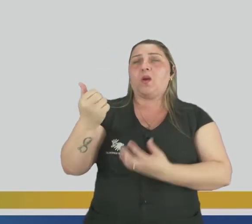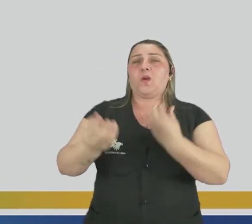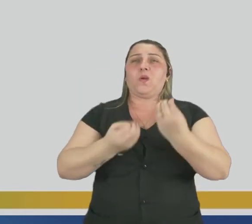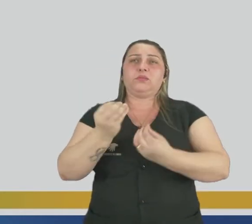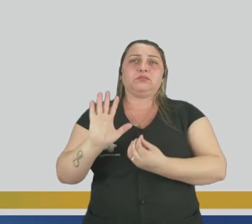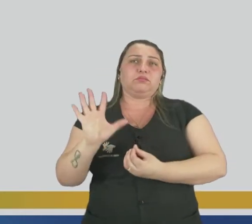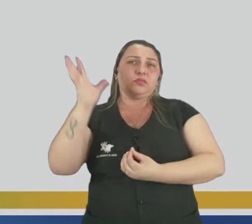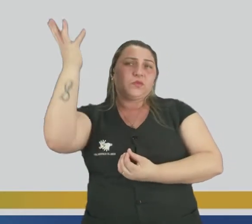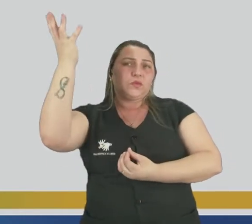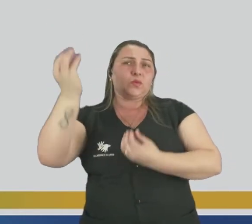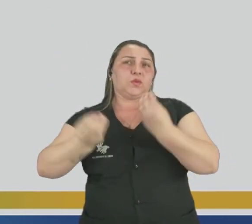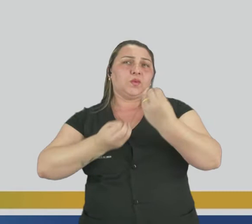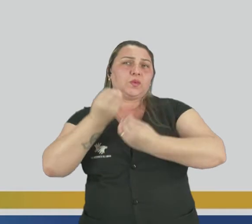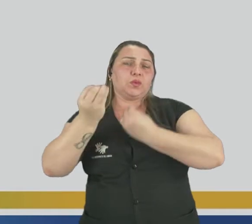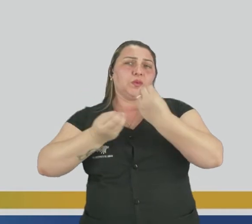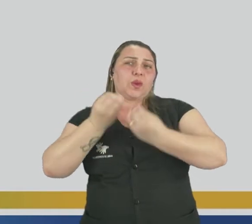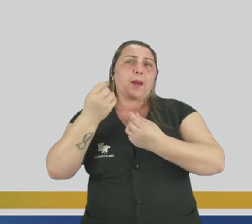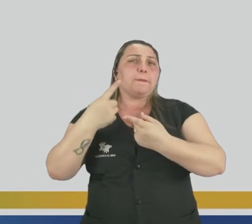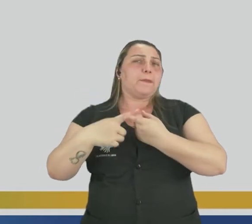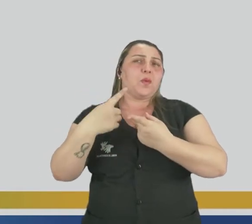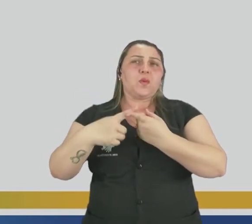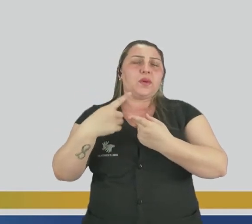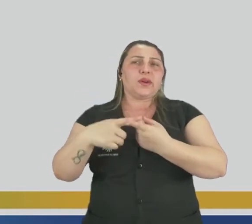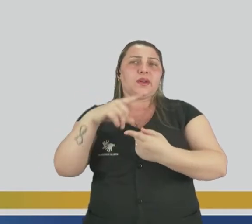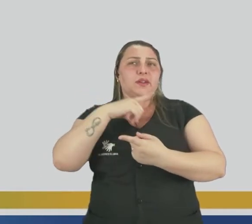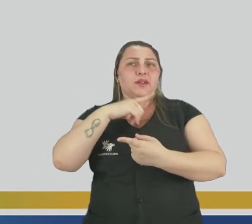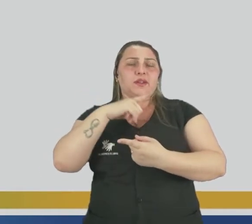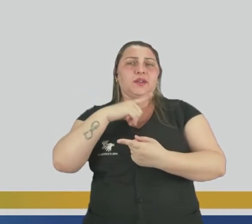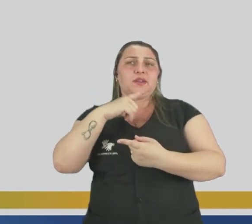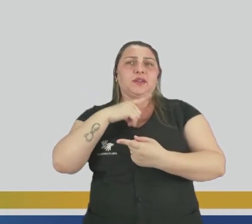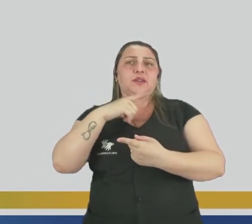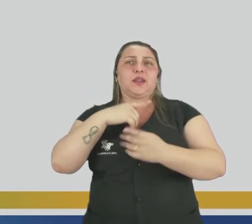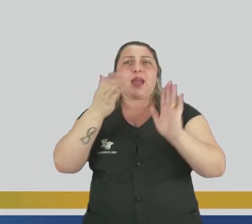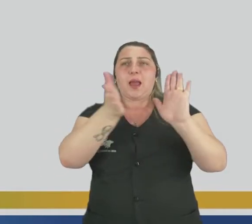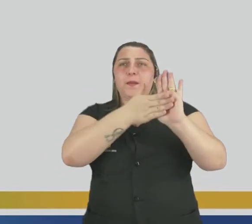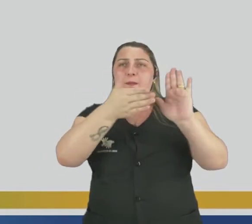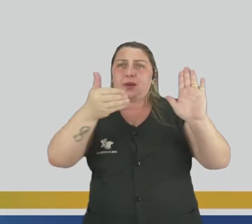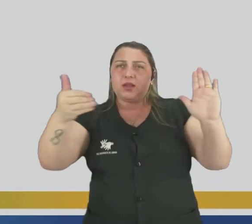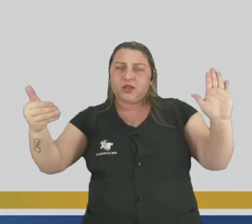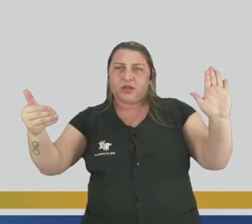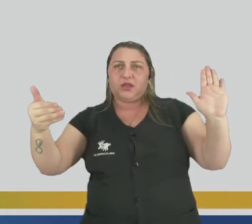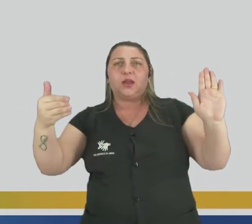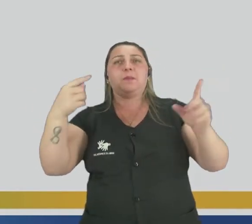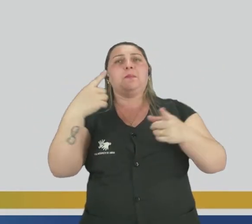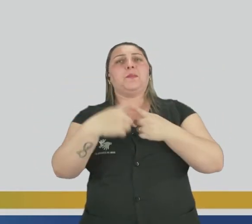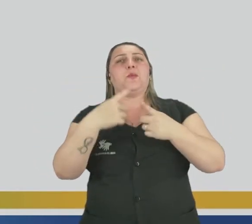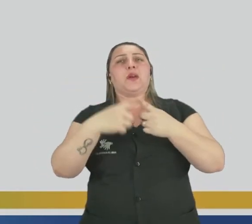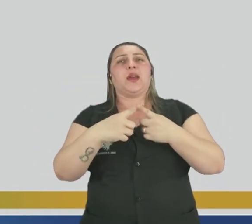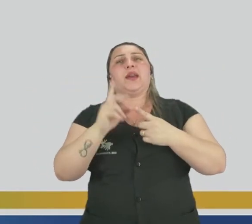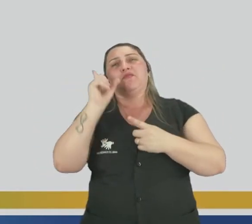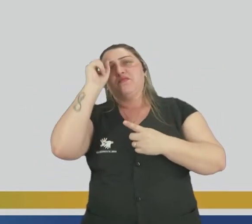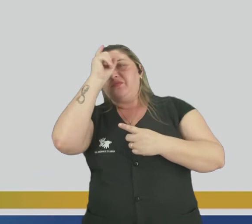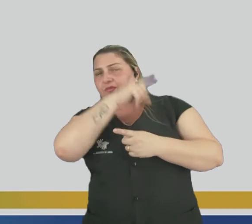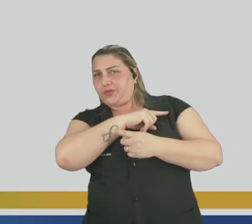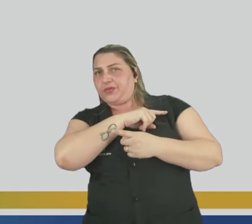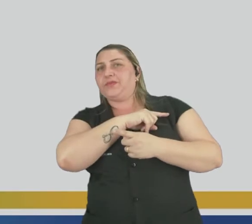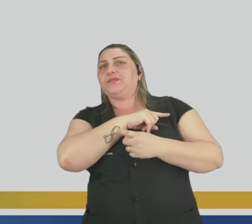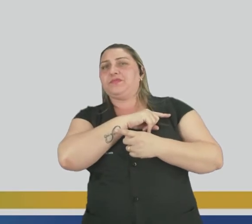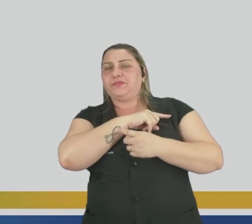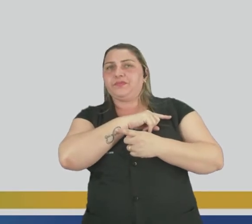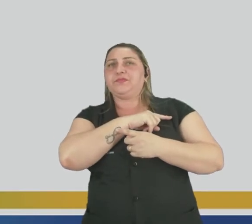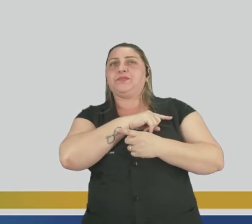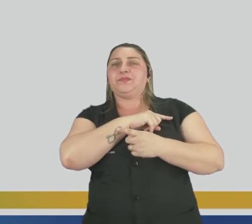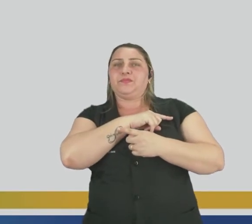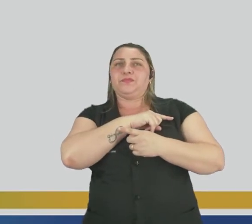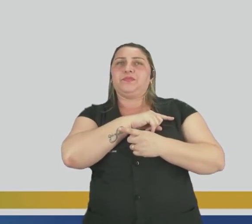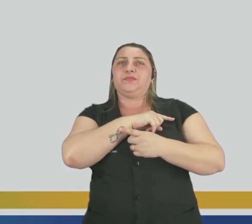como é que funciona, o que que são, o porquê que tem a parte estética, né, e por que é tão complicado, tem esse